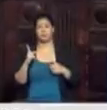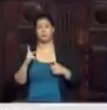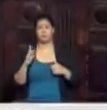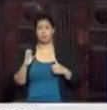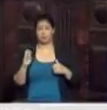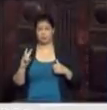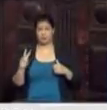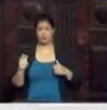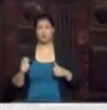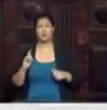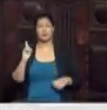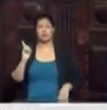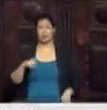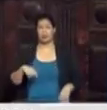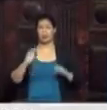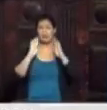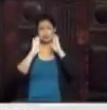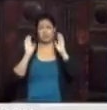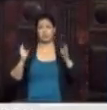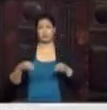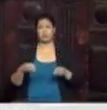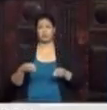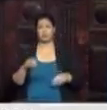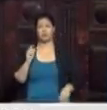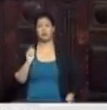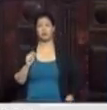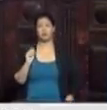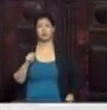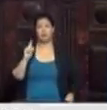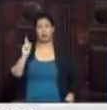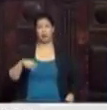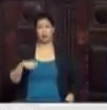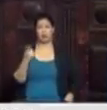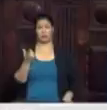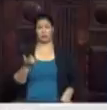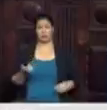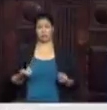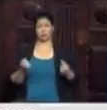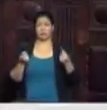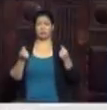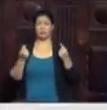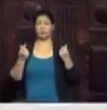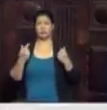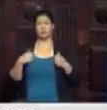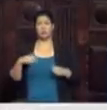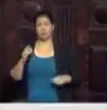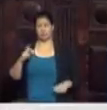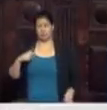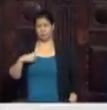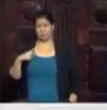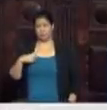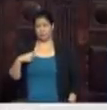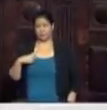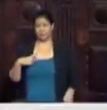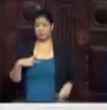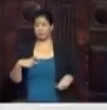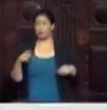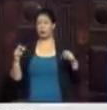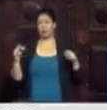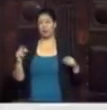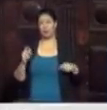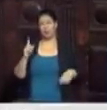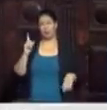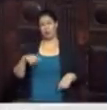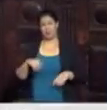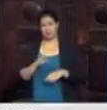destinação, é carregar rios de dinheiro para a previdência privada. É o Estado mínimo levado